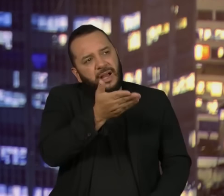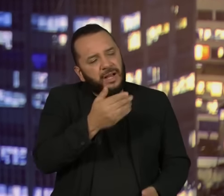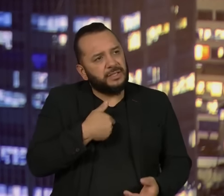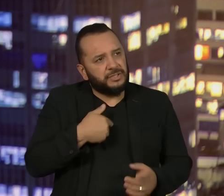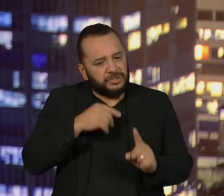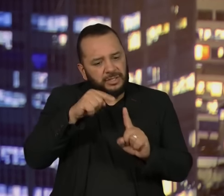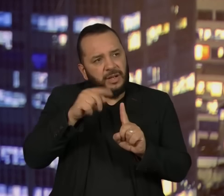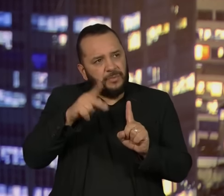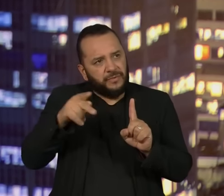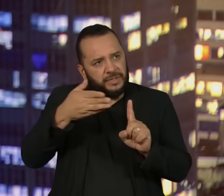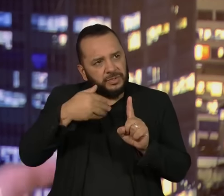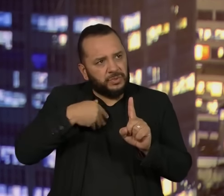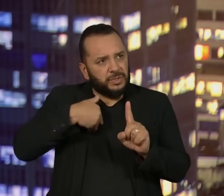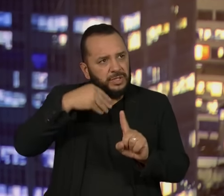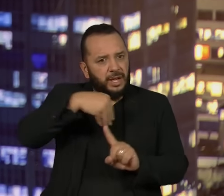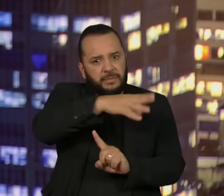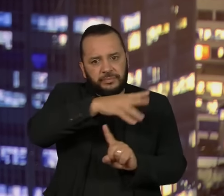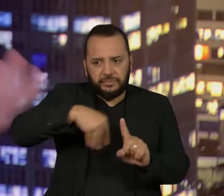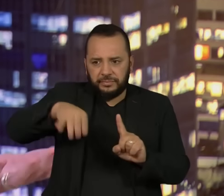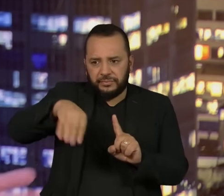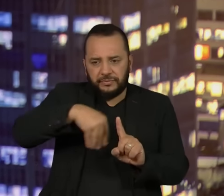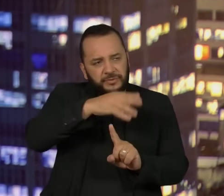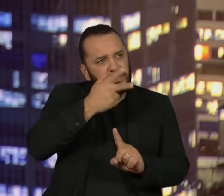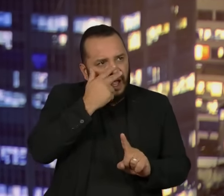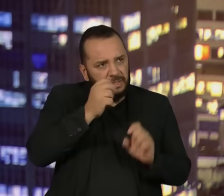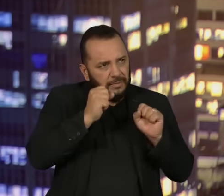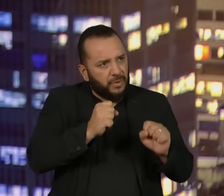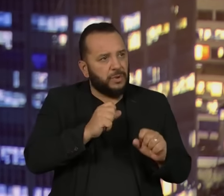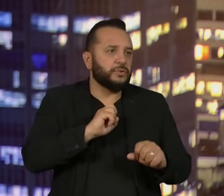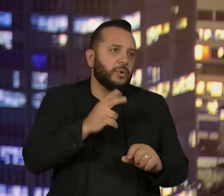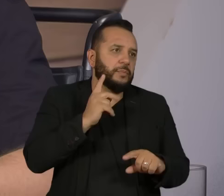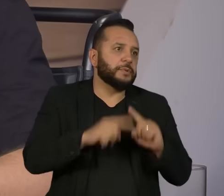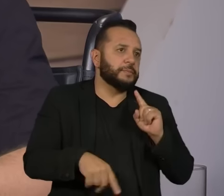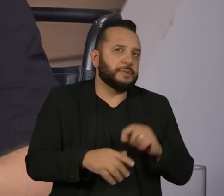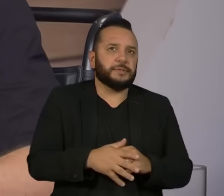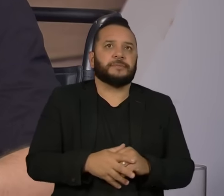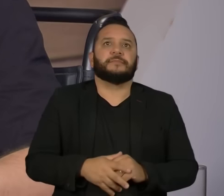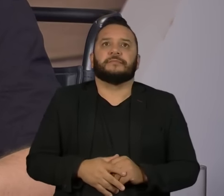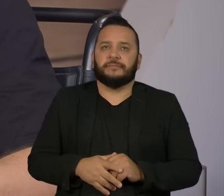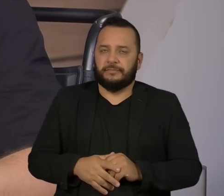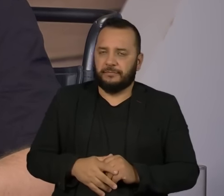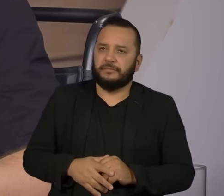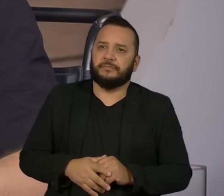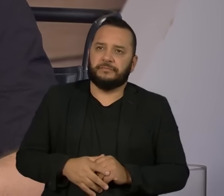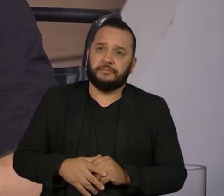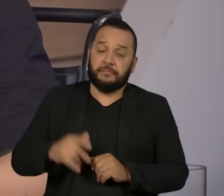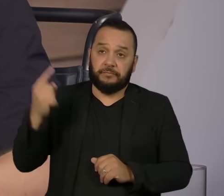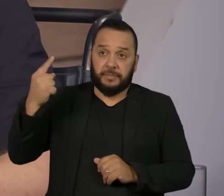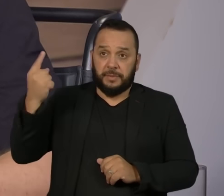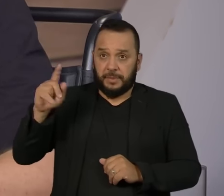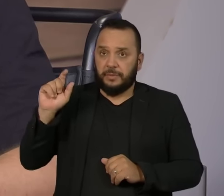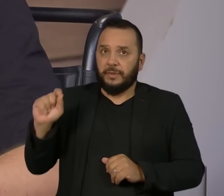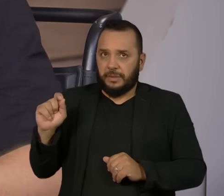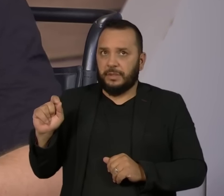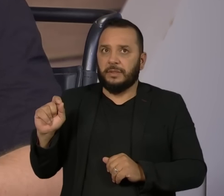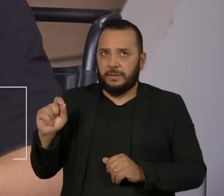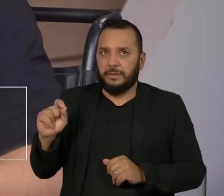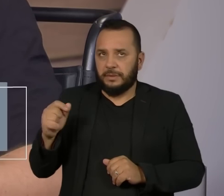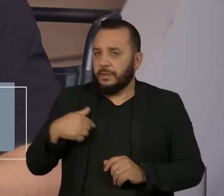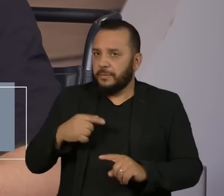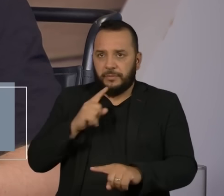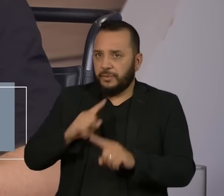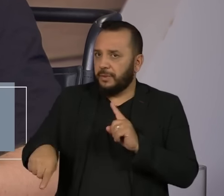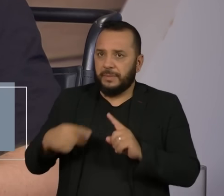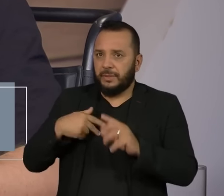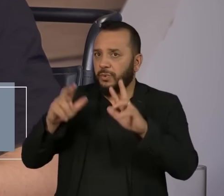dá conta? Você acha que Monteiro Lobato pode ou não ser lido? Não, assim, em primeiro lugar, censura em